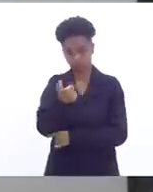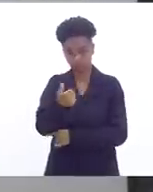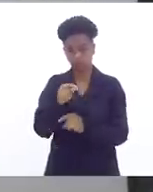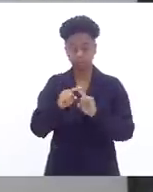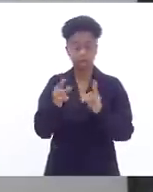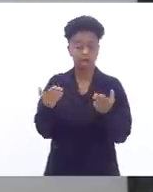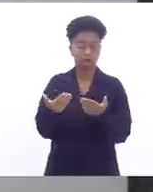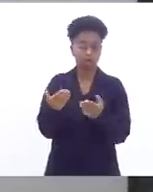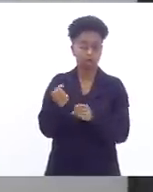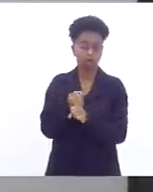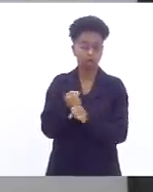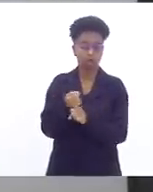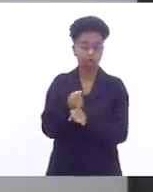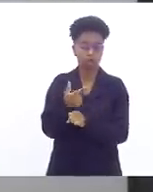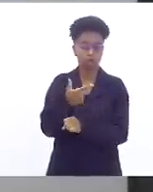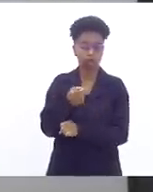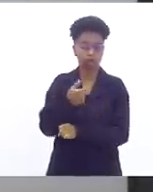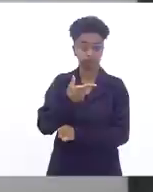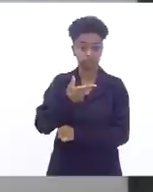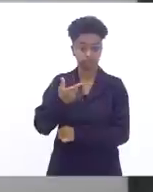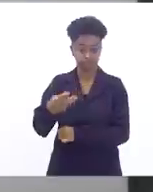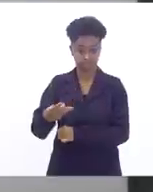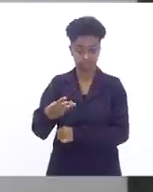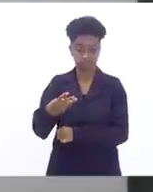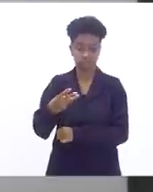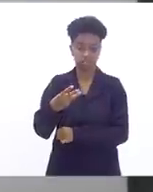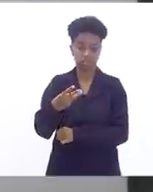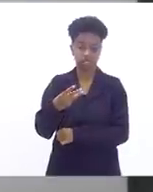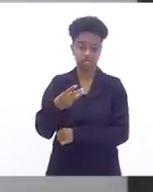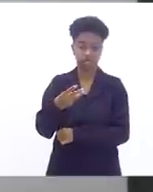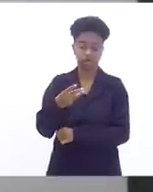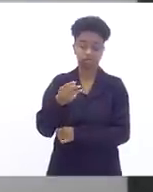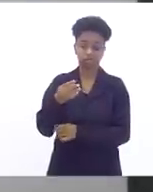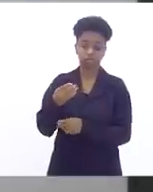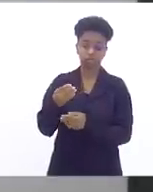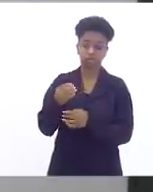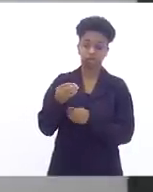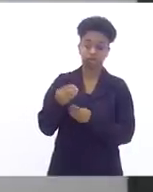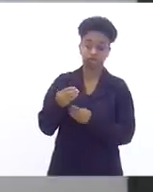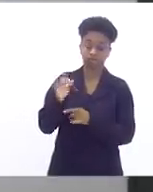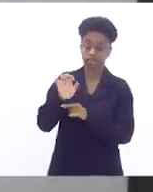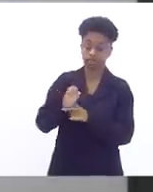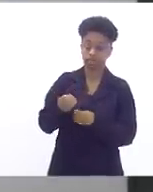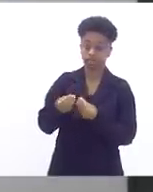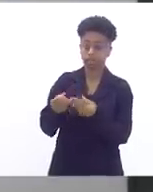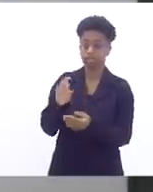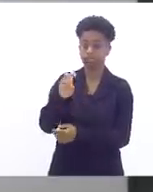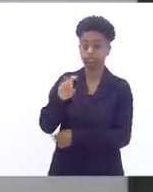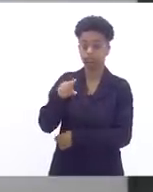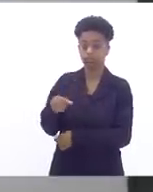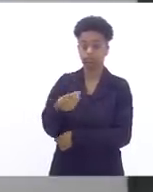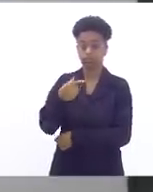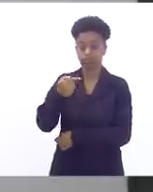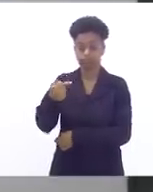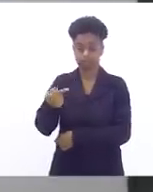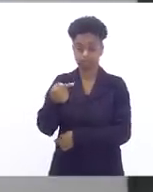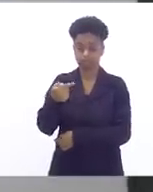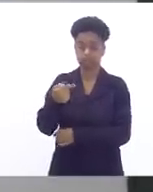o estado deu aproximadamente 5.7 de atualização salarial